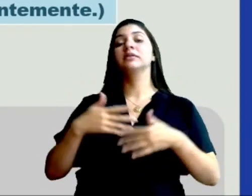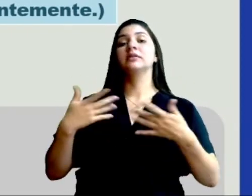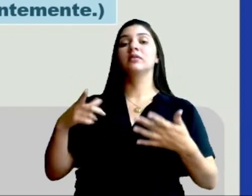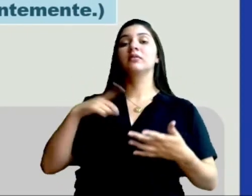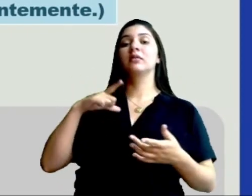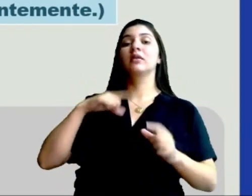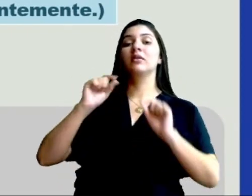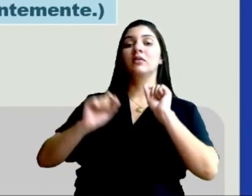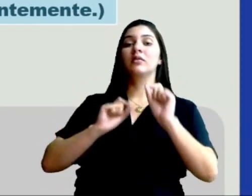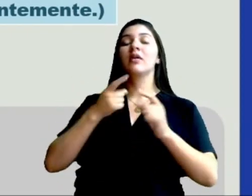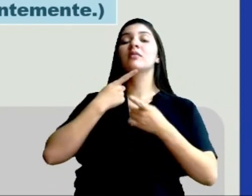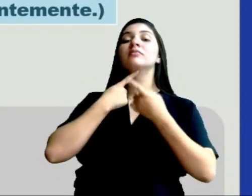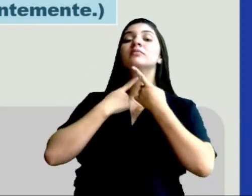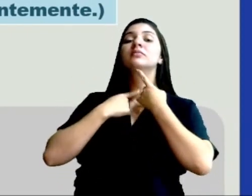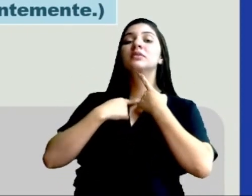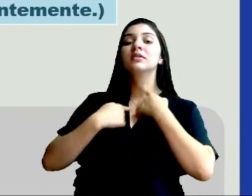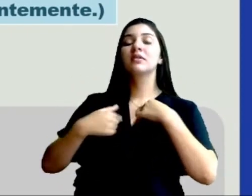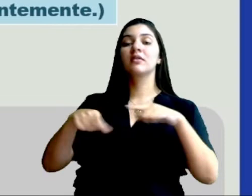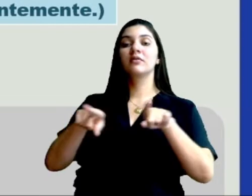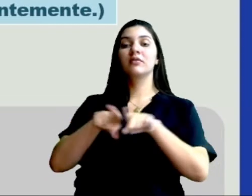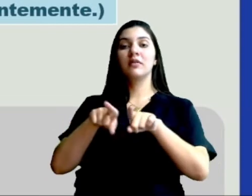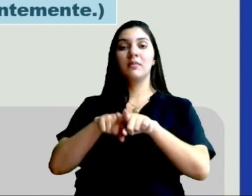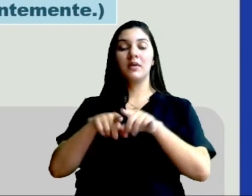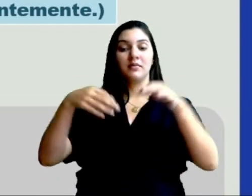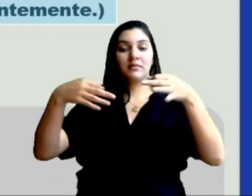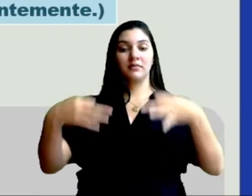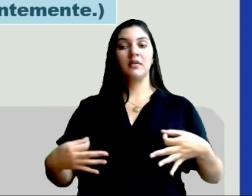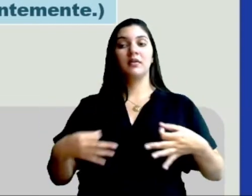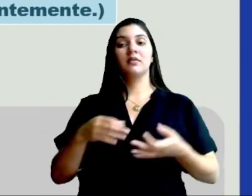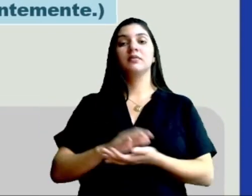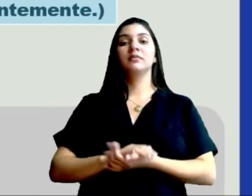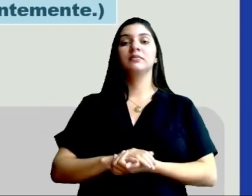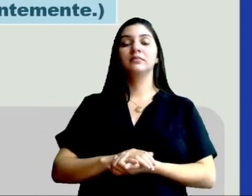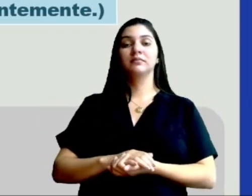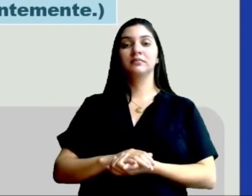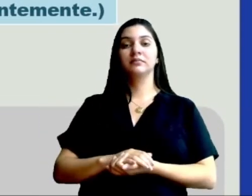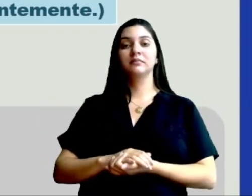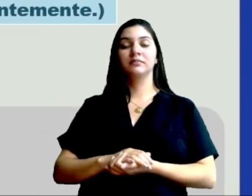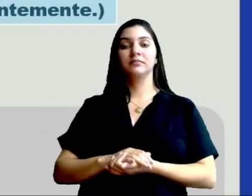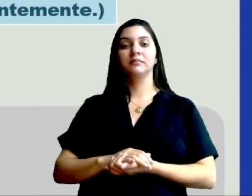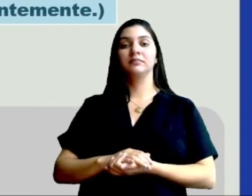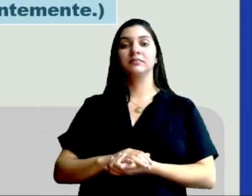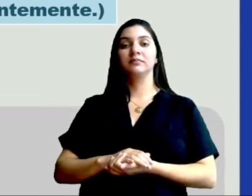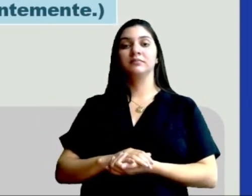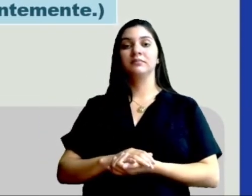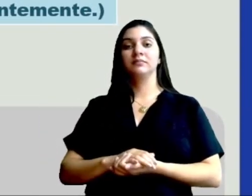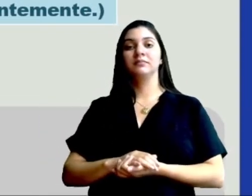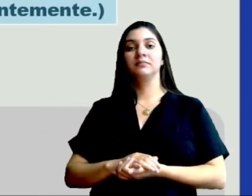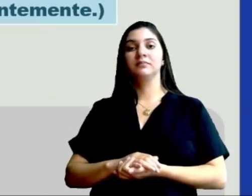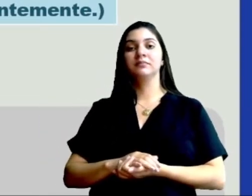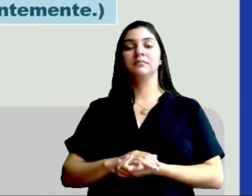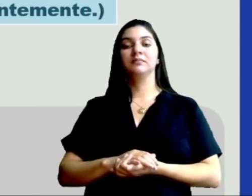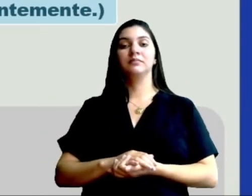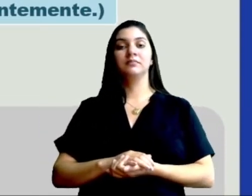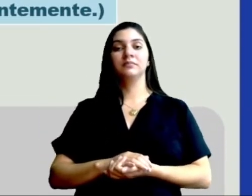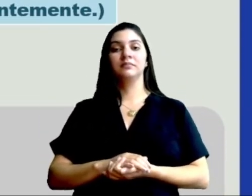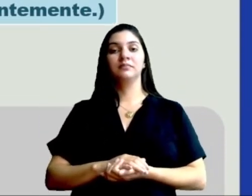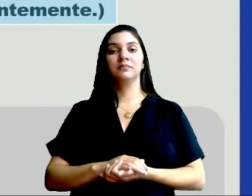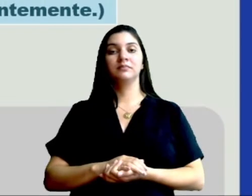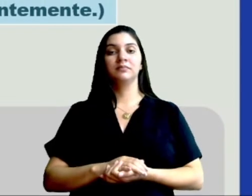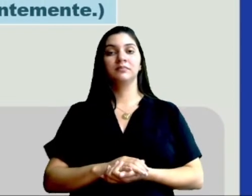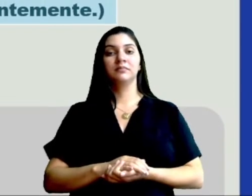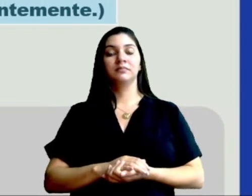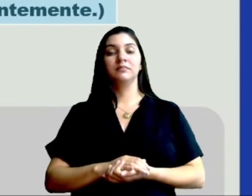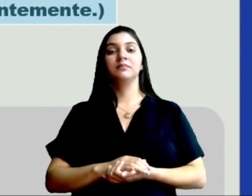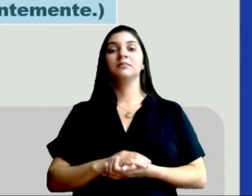gente tem, um desejo também, tá certo? Me quedaria muito satisfeito se habláramos mais